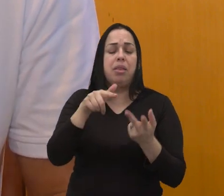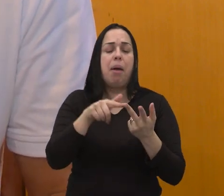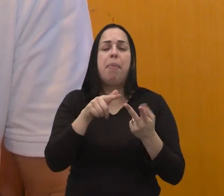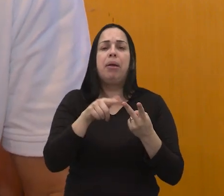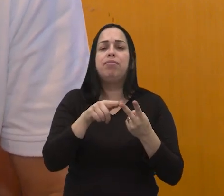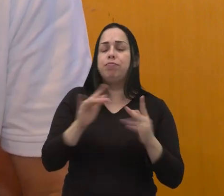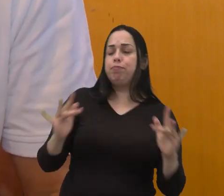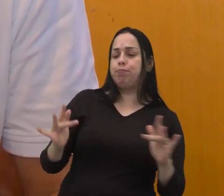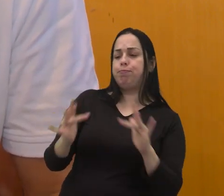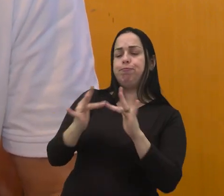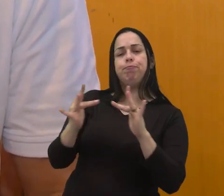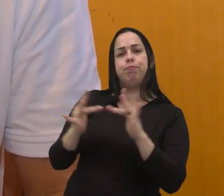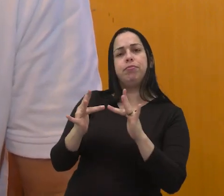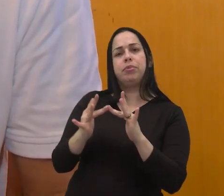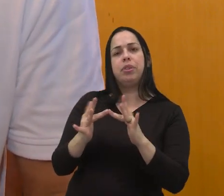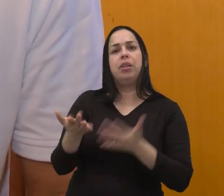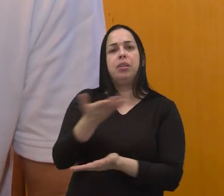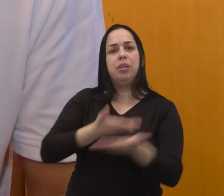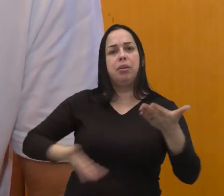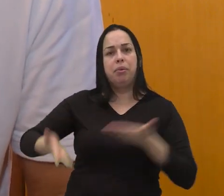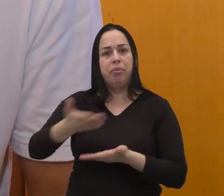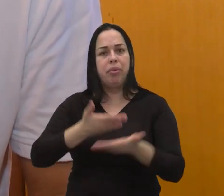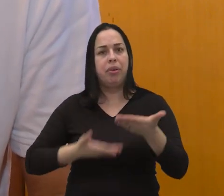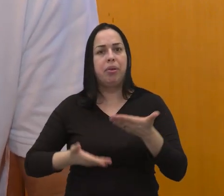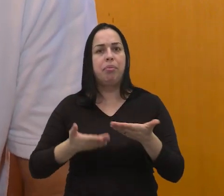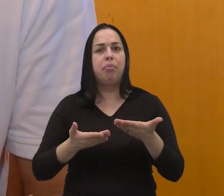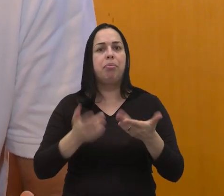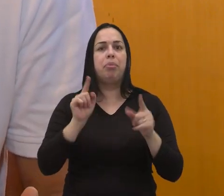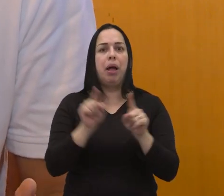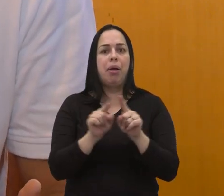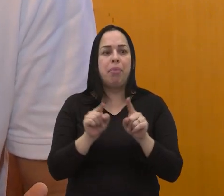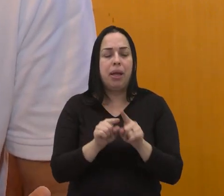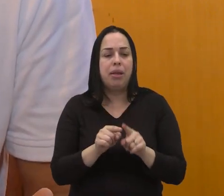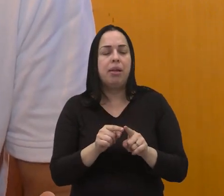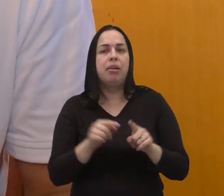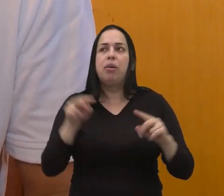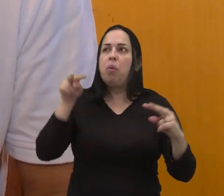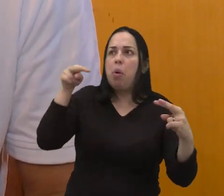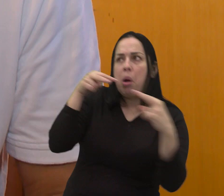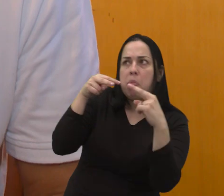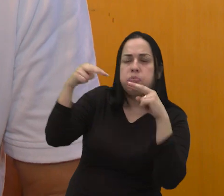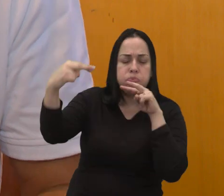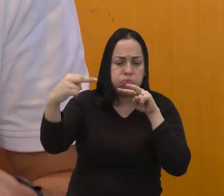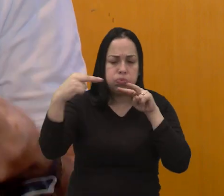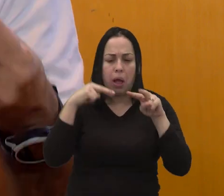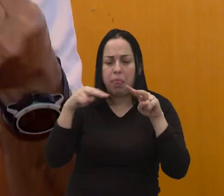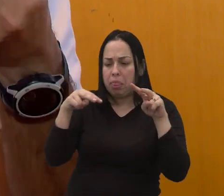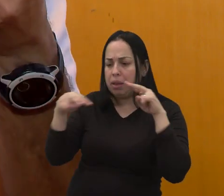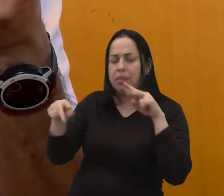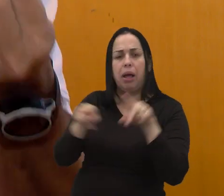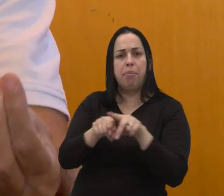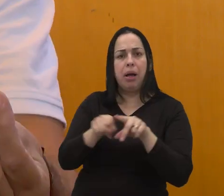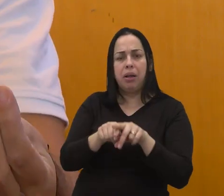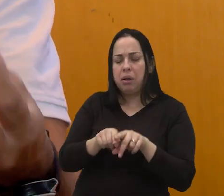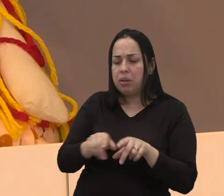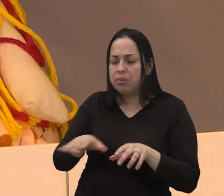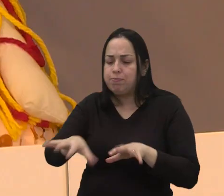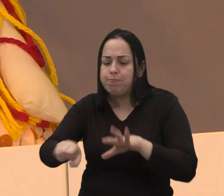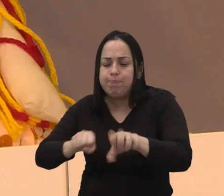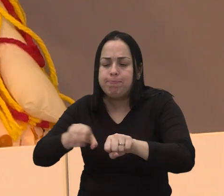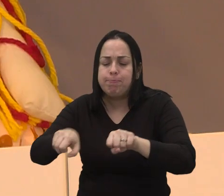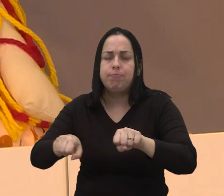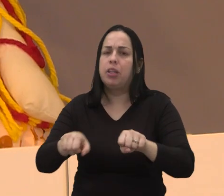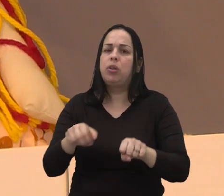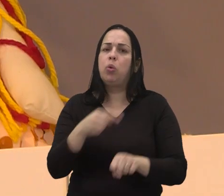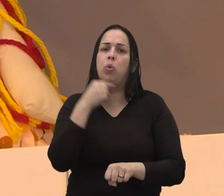interação primeiro com os planos, mas depois com os objetos, projetos e com as pessoas.